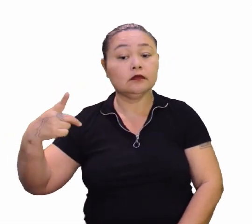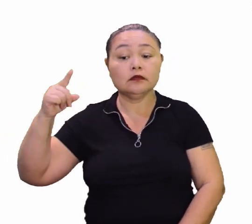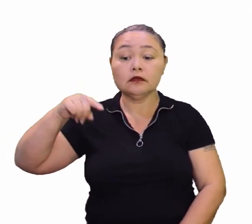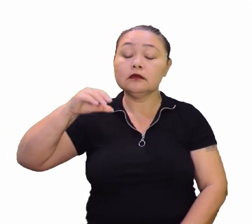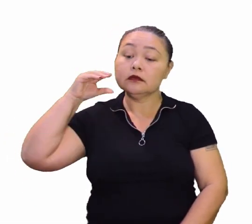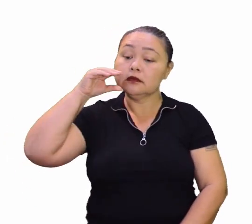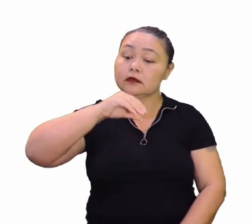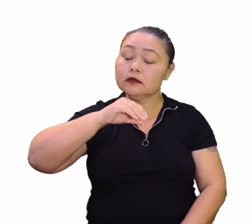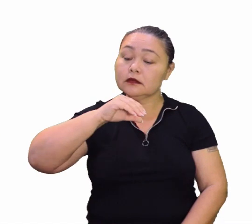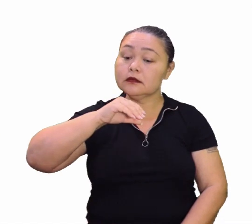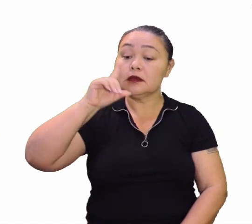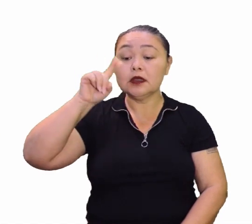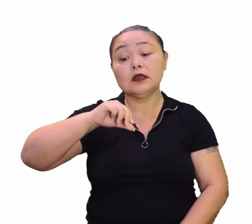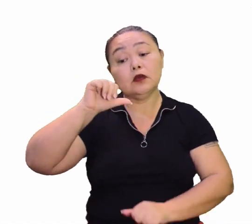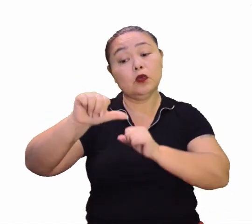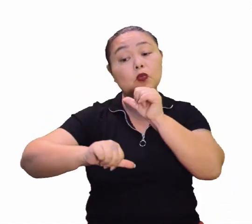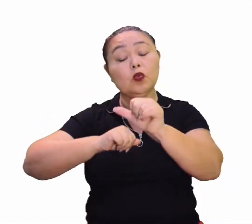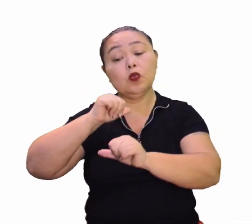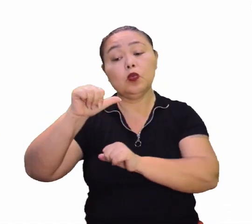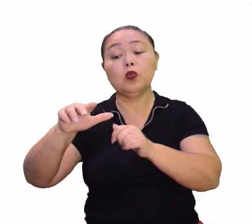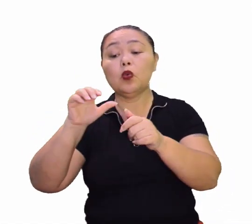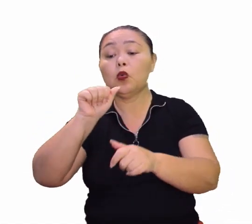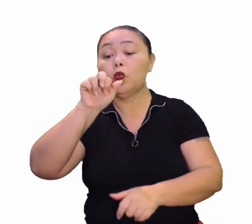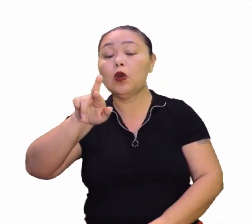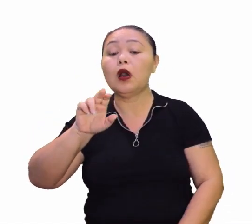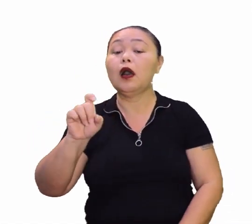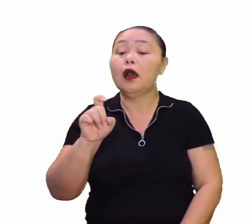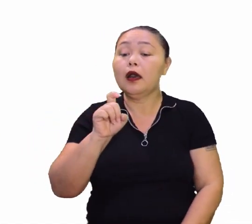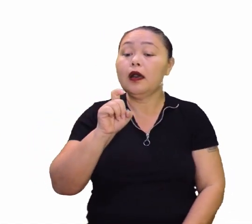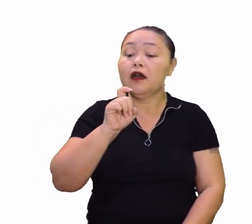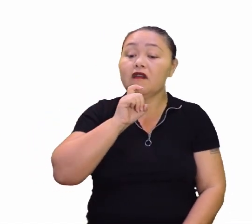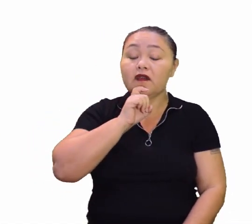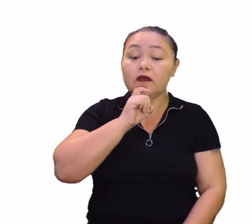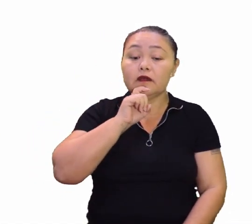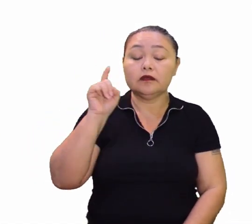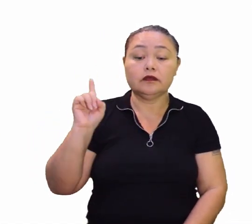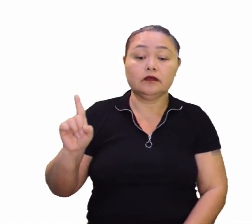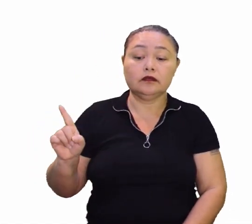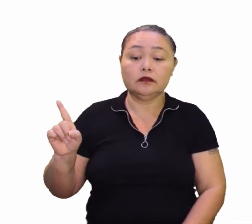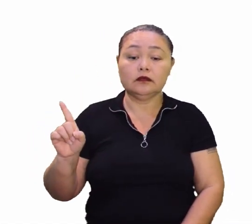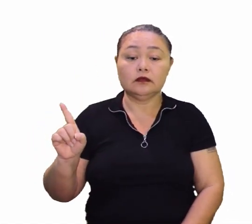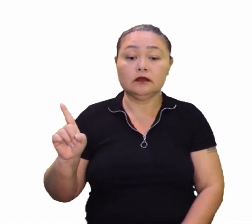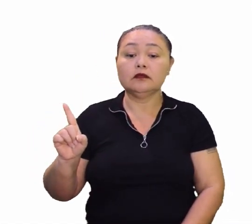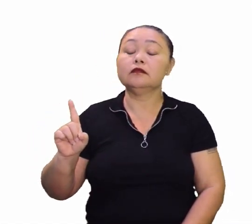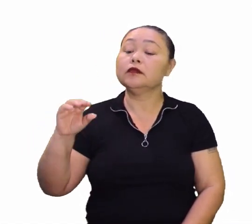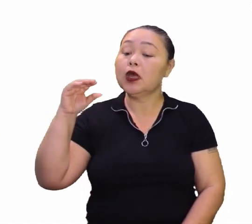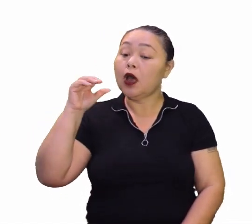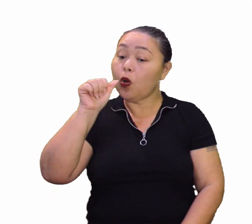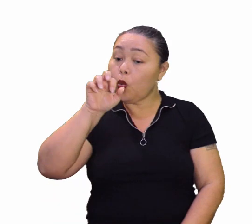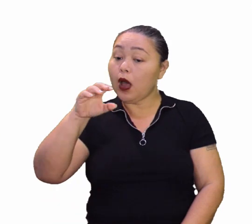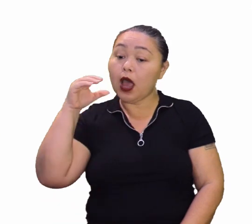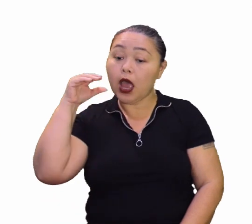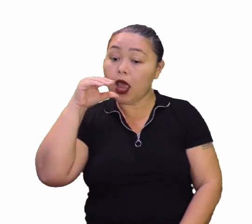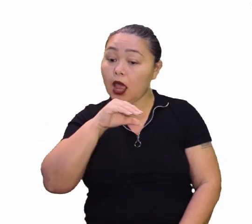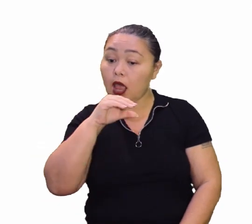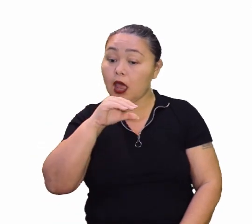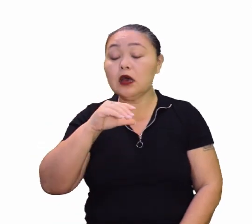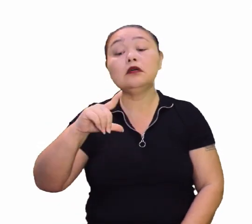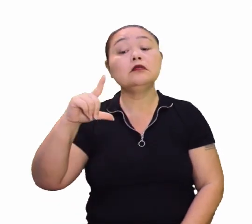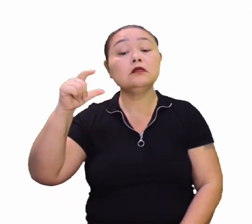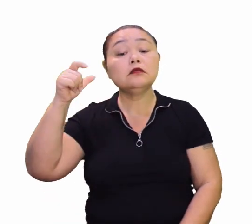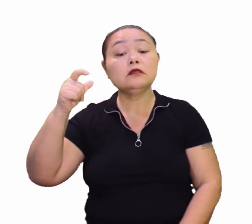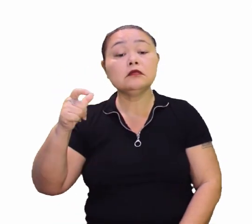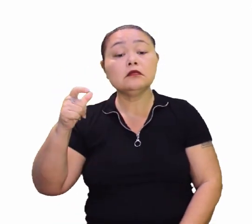para ser um ar quente, ele vai ser um ar frio. Nós estamos falando do inverno. Do inverno, muito bem. E aí, o ar quente vai estar